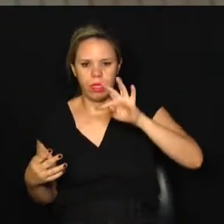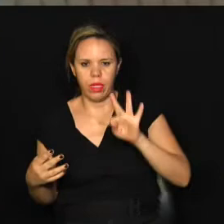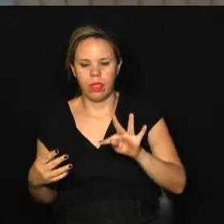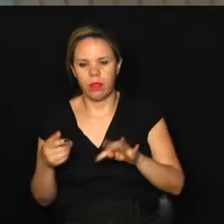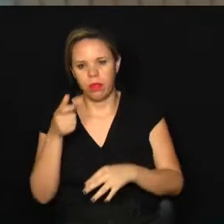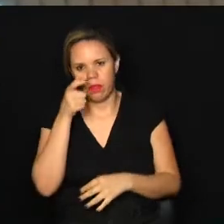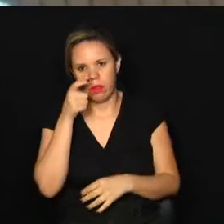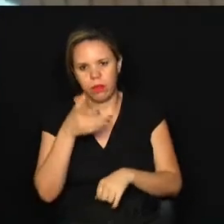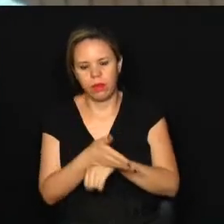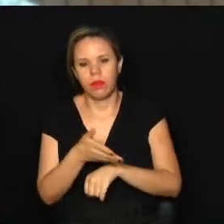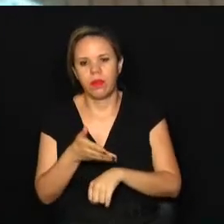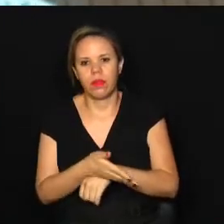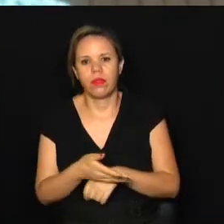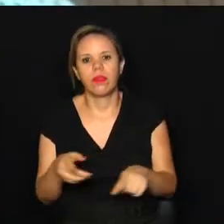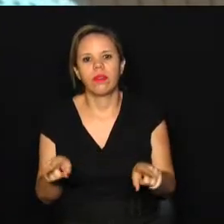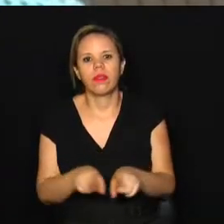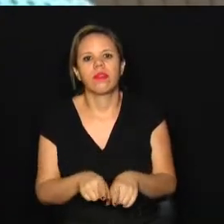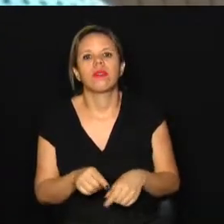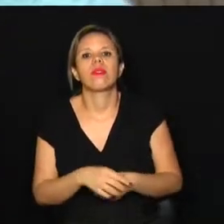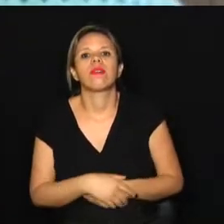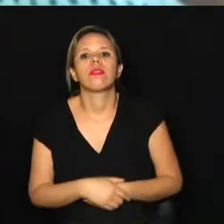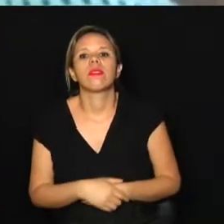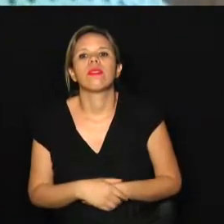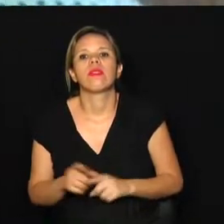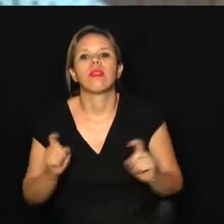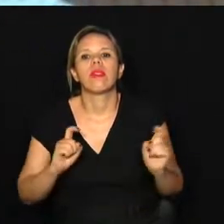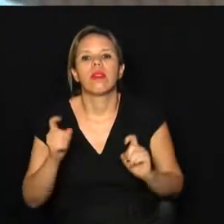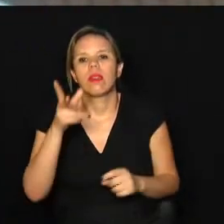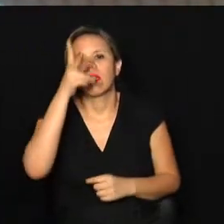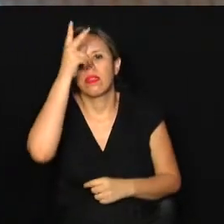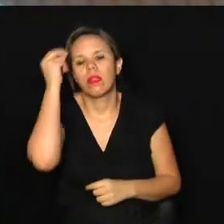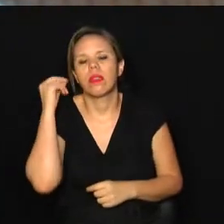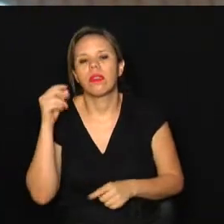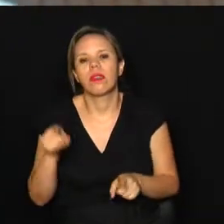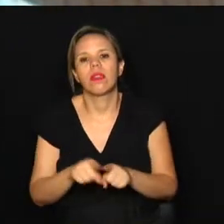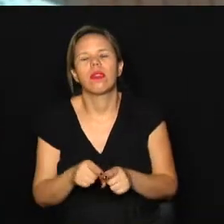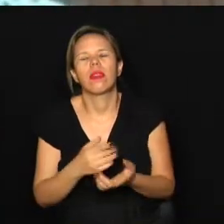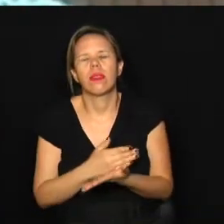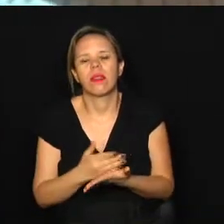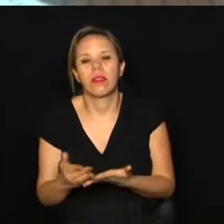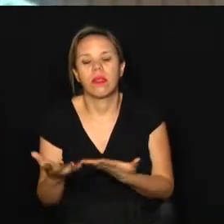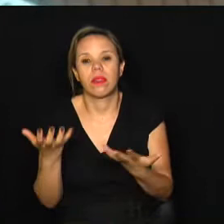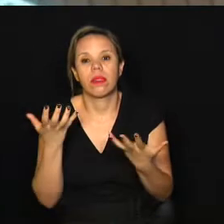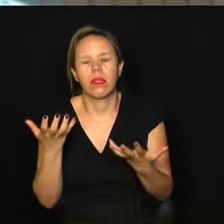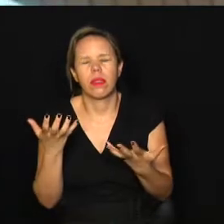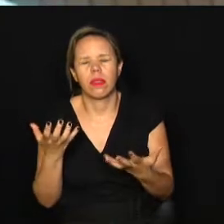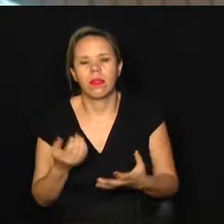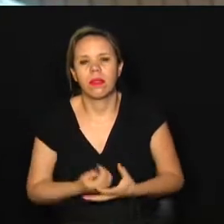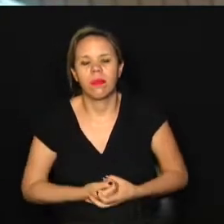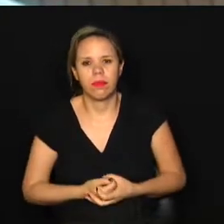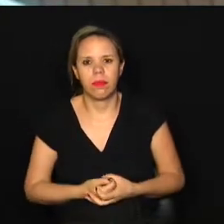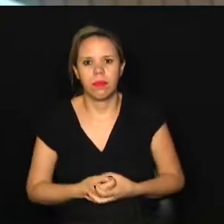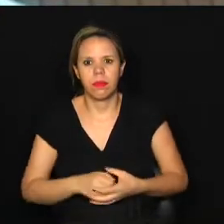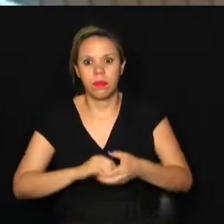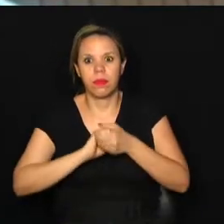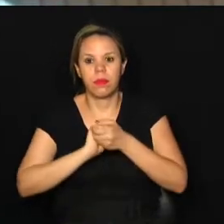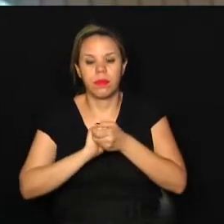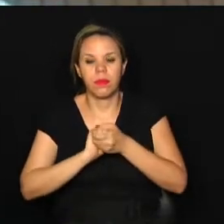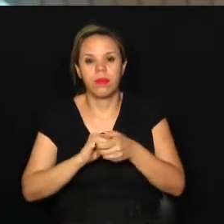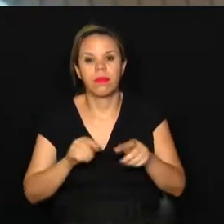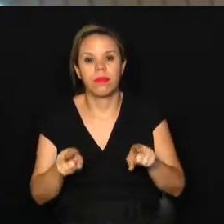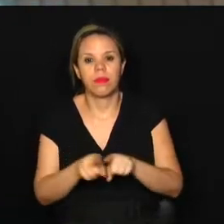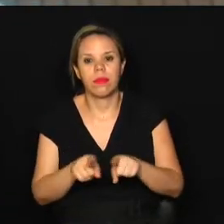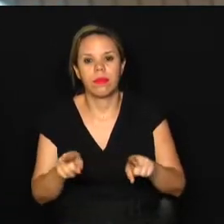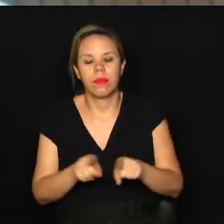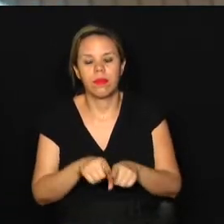acessando e participando também desta audiência pública. E para dar início, eu quero já cumprimentar também os